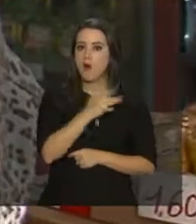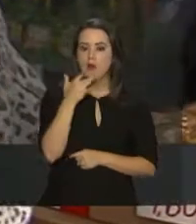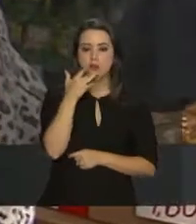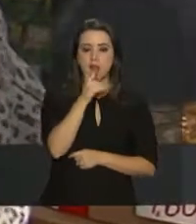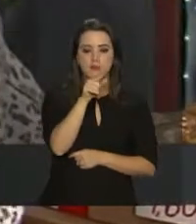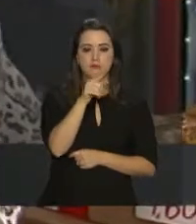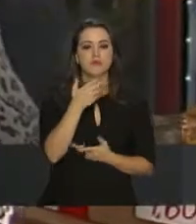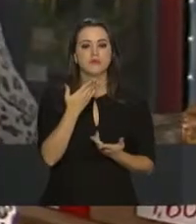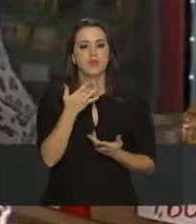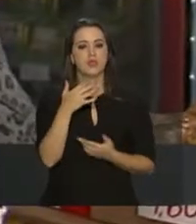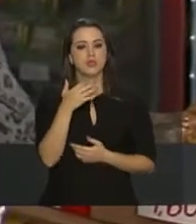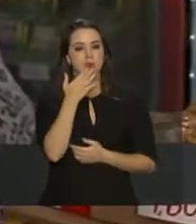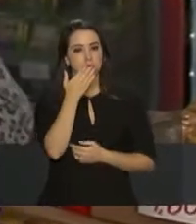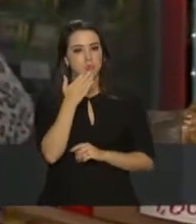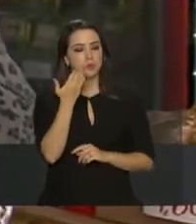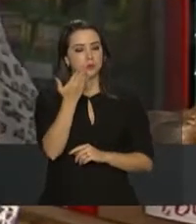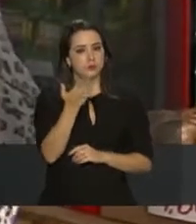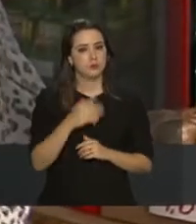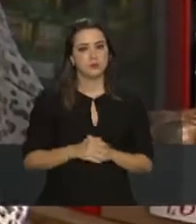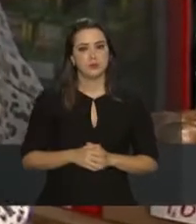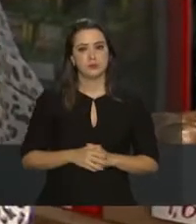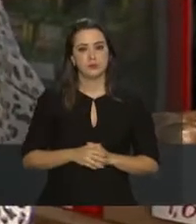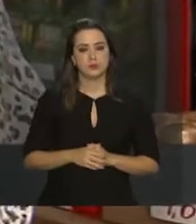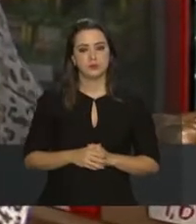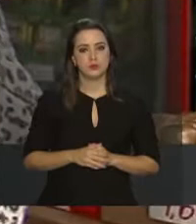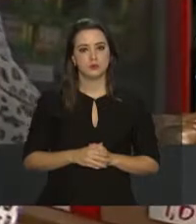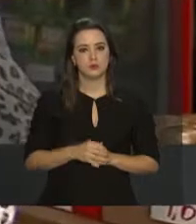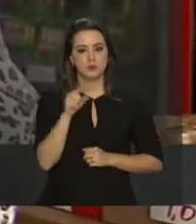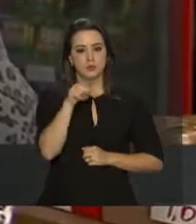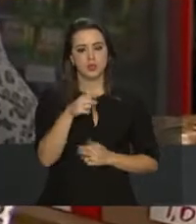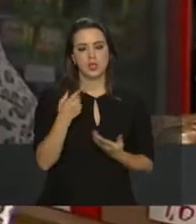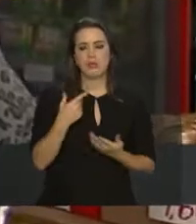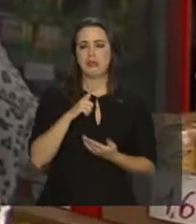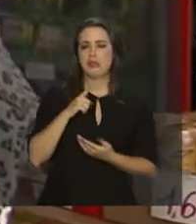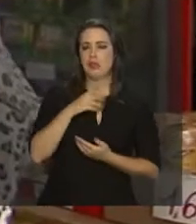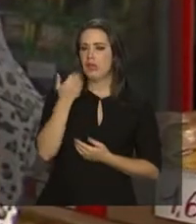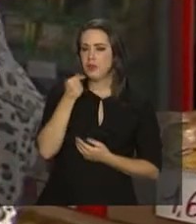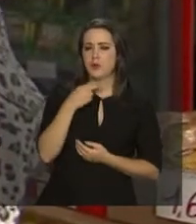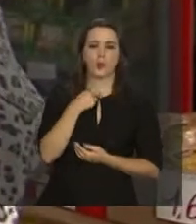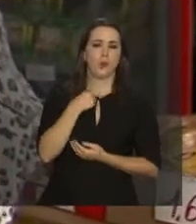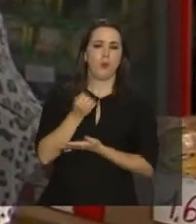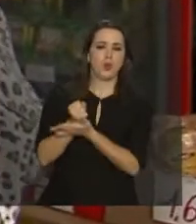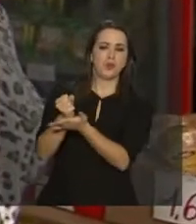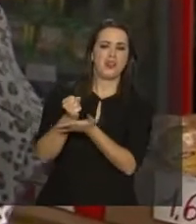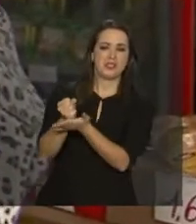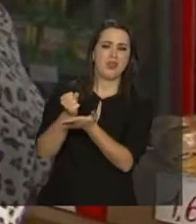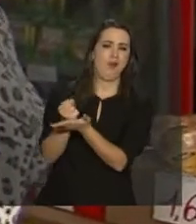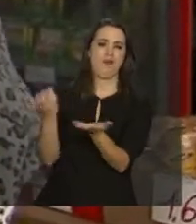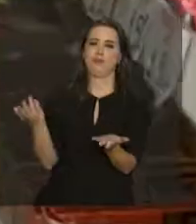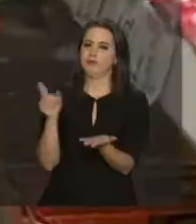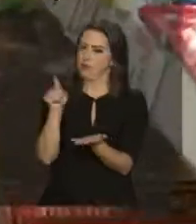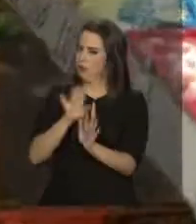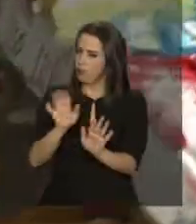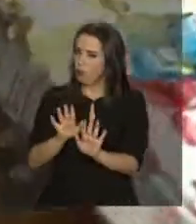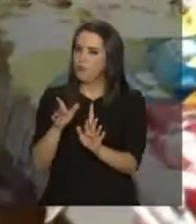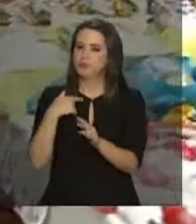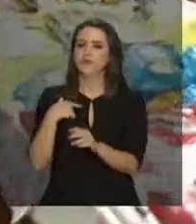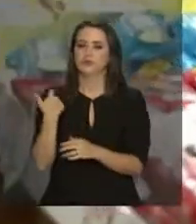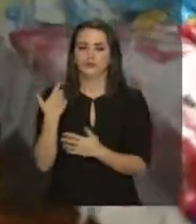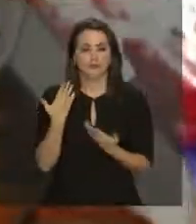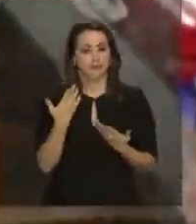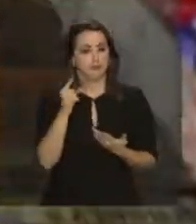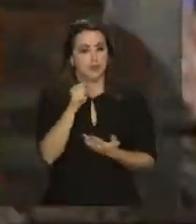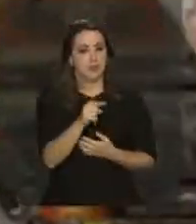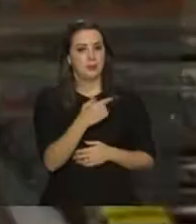que não podem muito tá oferecendo para crianças pela quantidade de açúcar que tem né e nem os